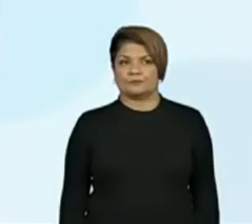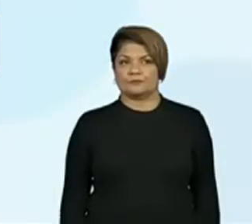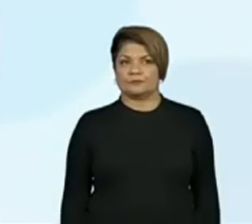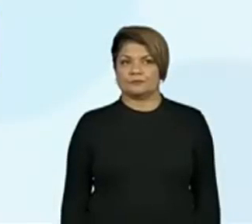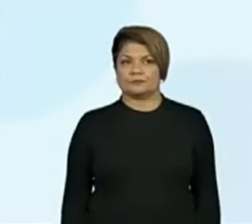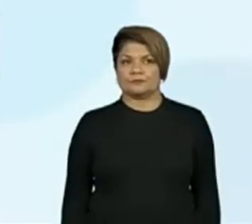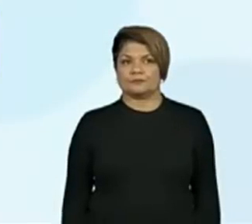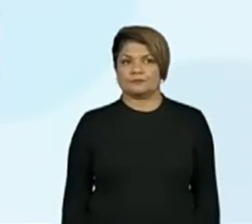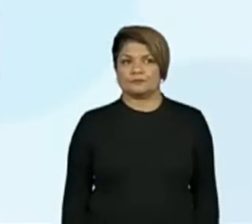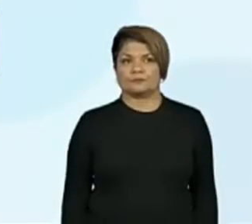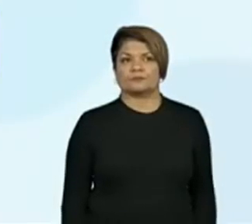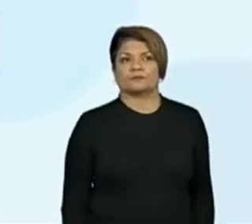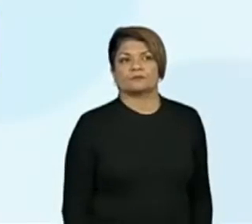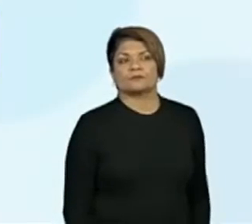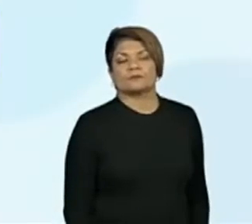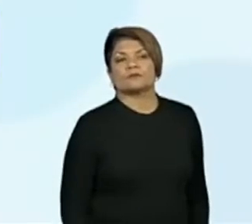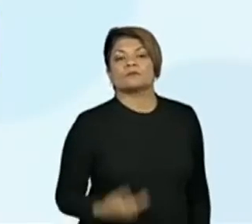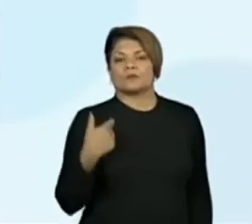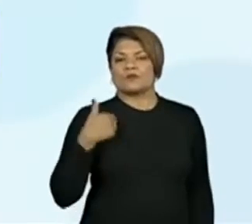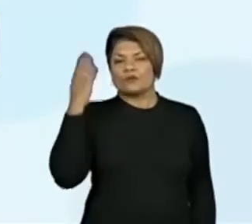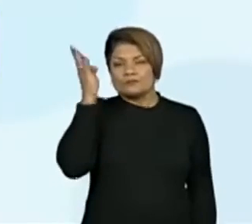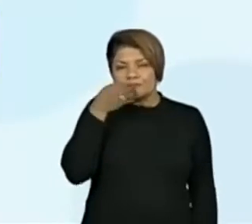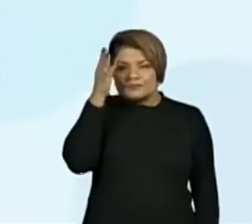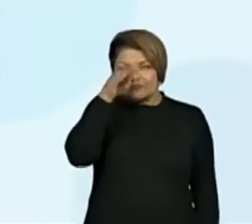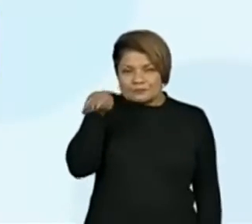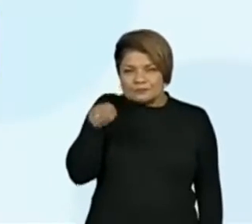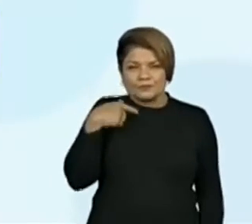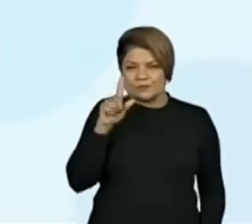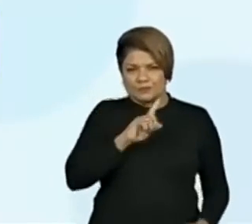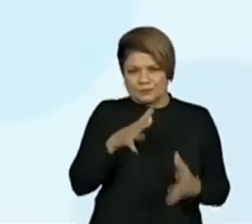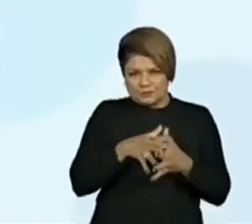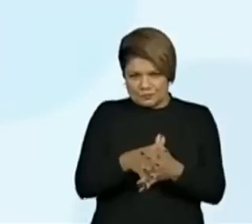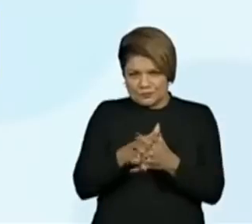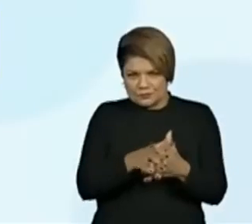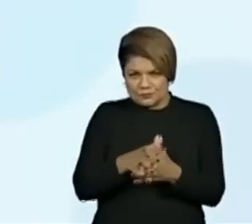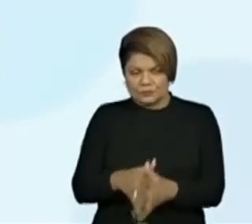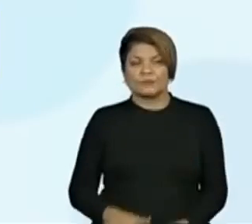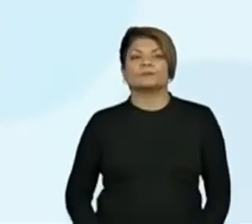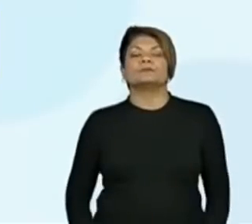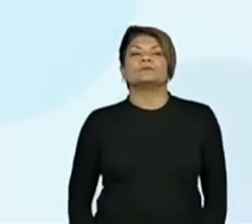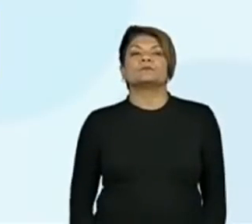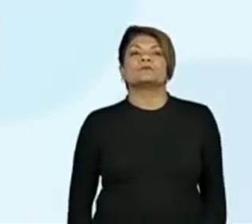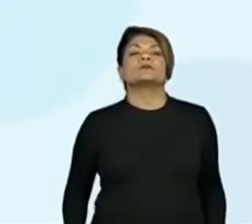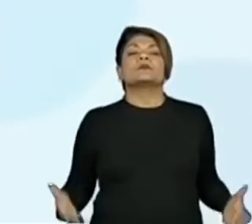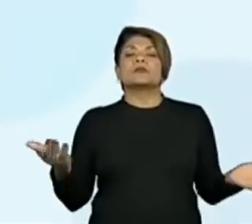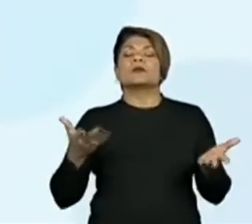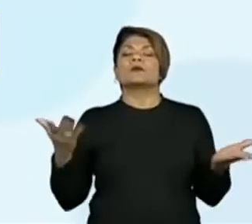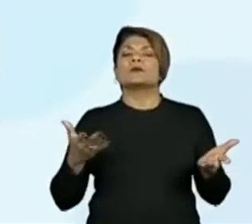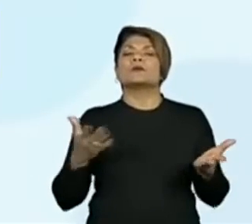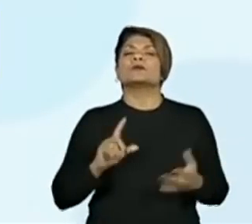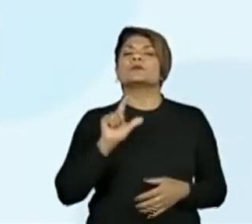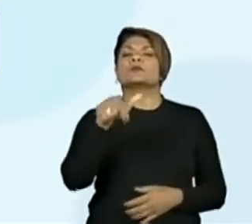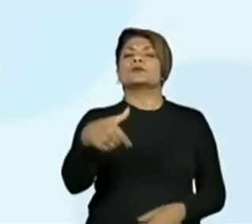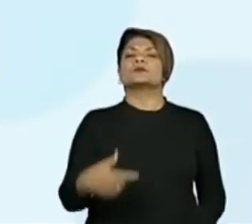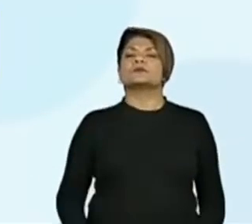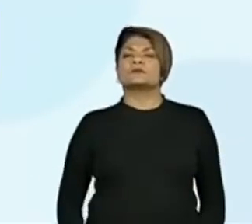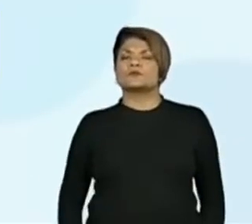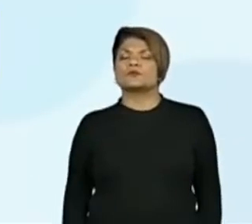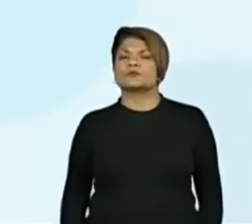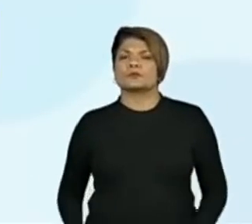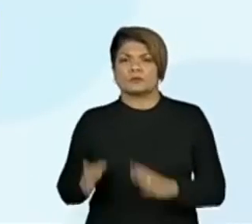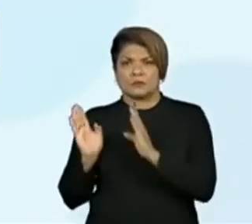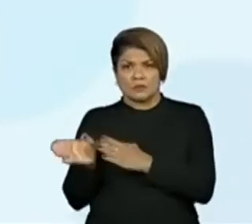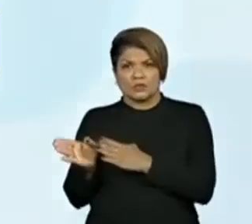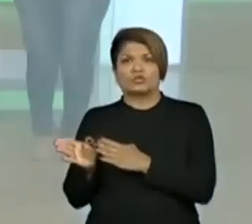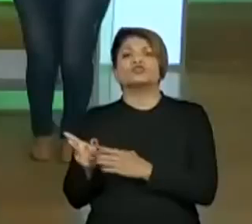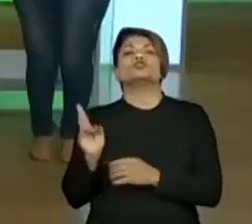Eu vou riscar daqui de cima o número para a gente não se confundir. E agora, Pro Vivi, já qual estão é o próximo falando, número da ordem?